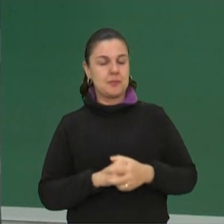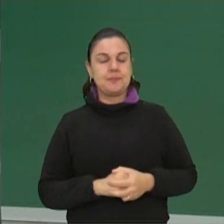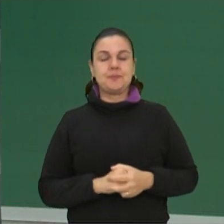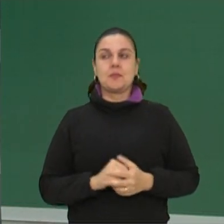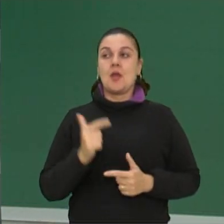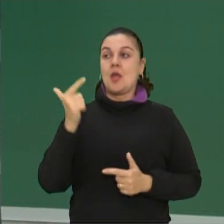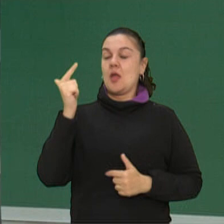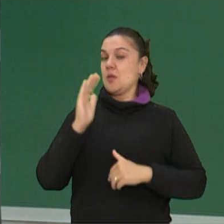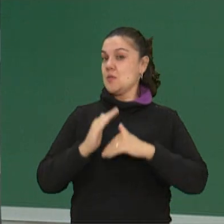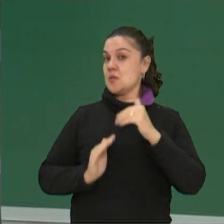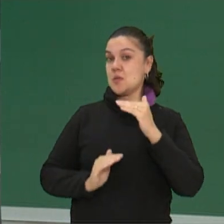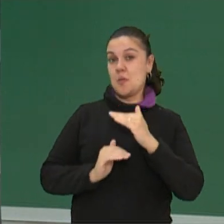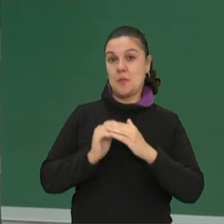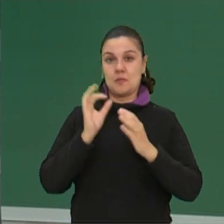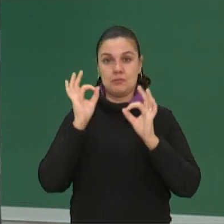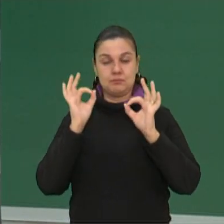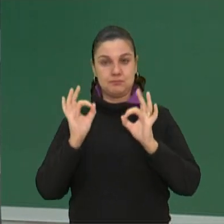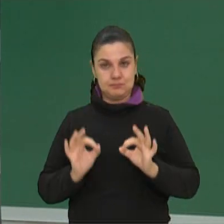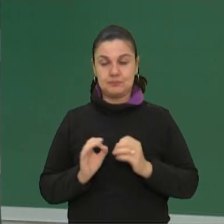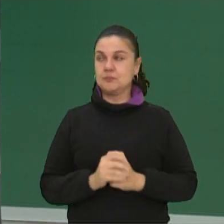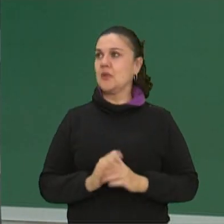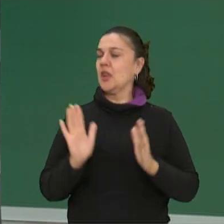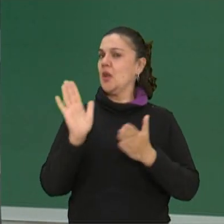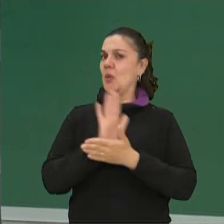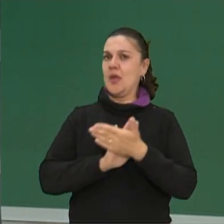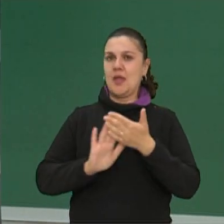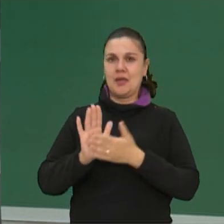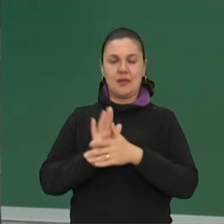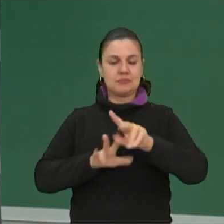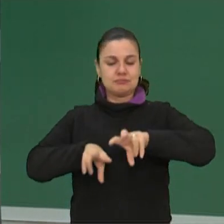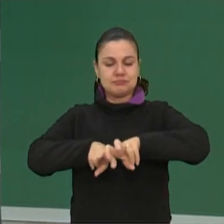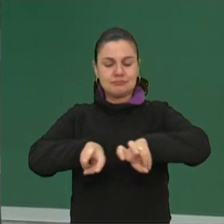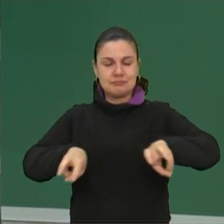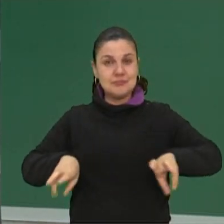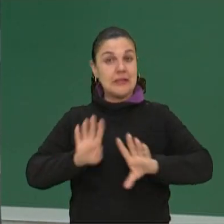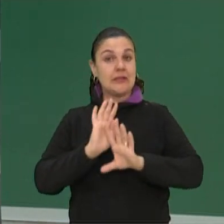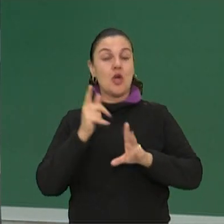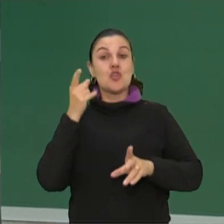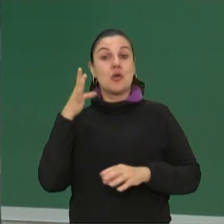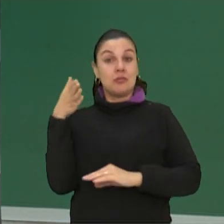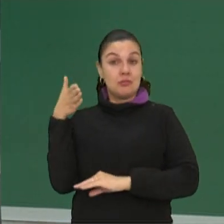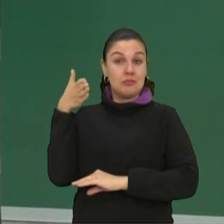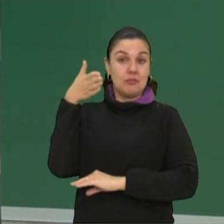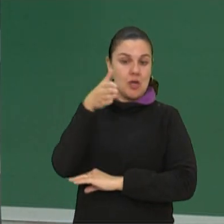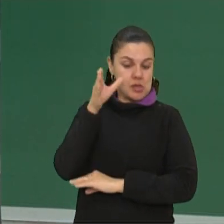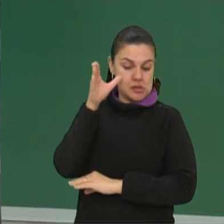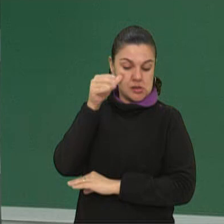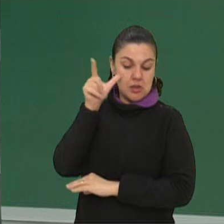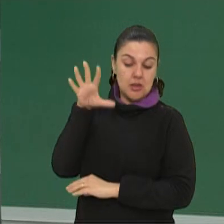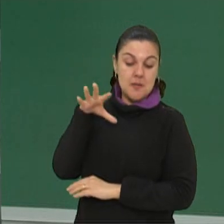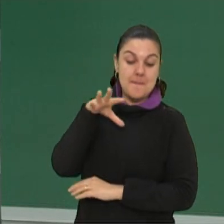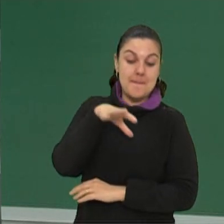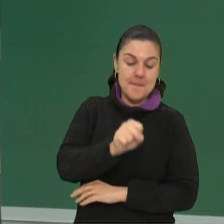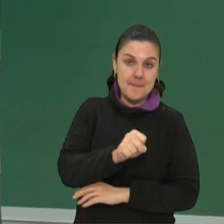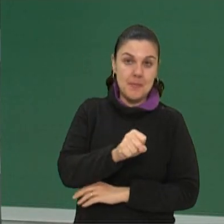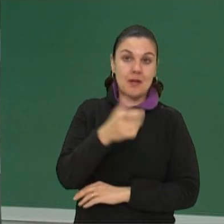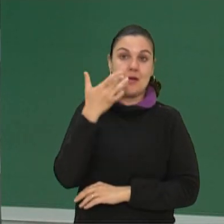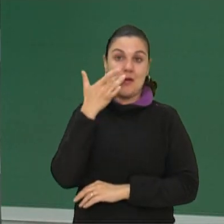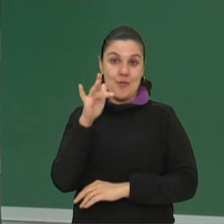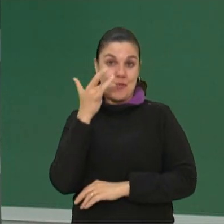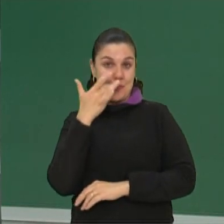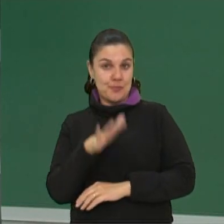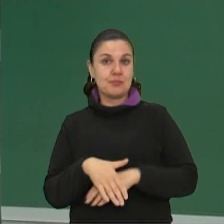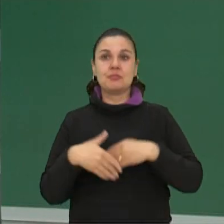tinham profissões definidas, não eram donos de minas de ouro e foram para a região em busca do sonho de encontrar